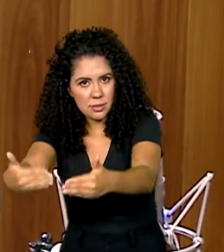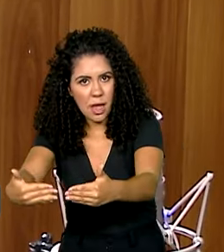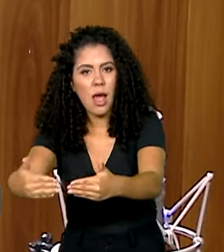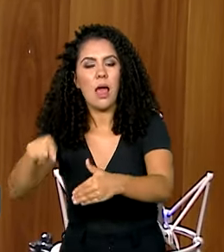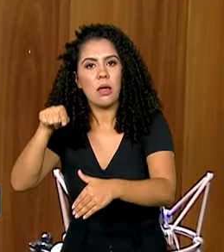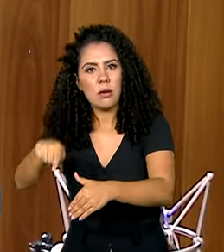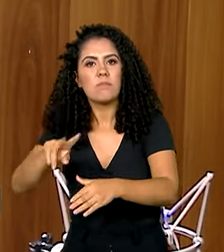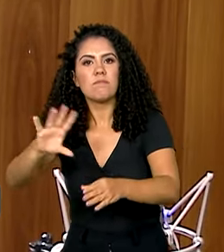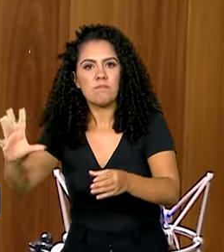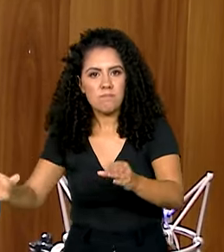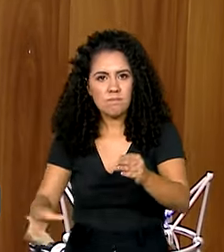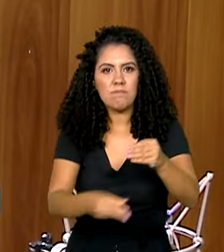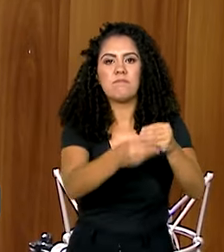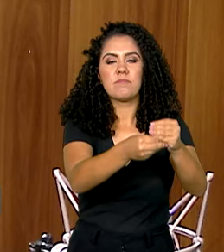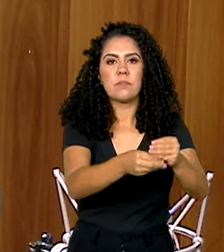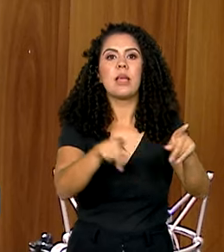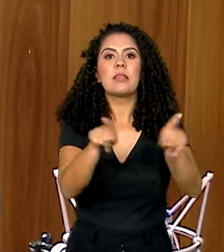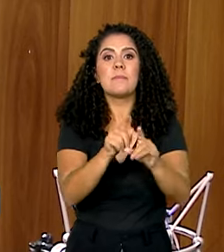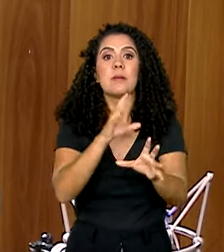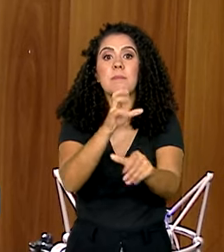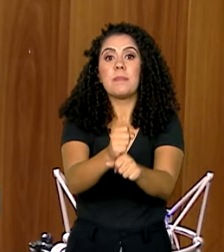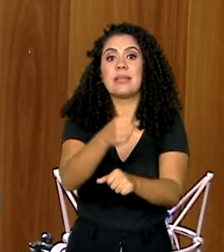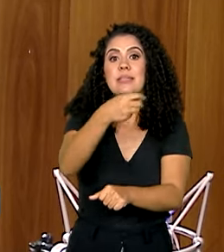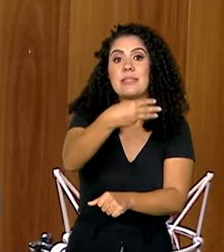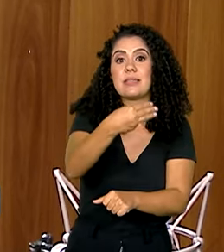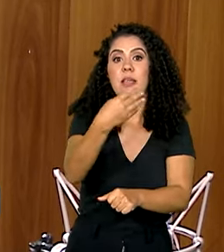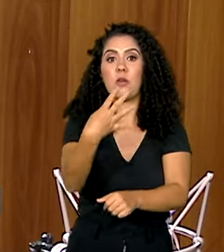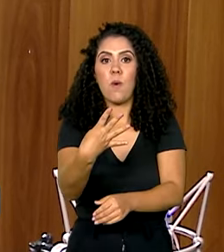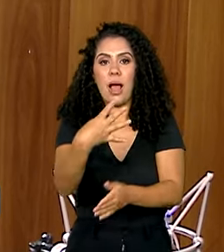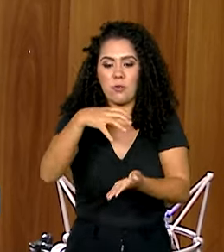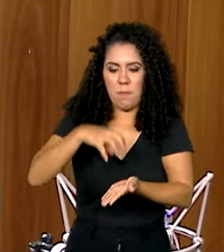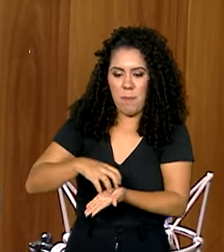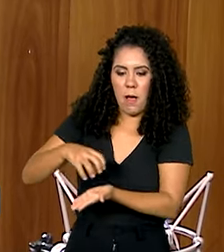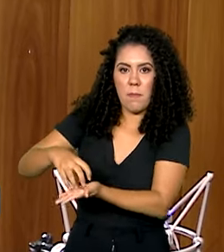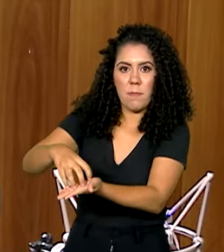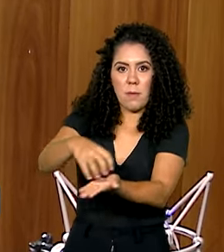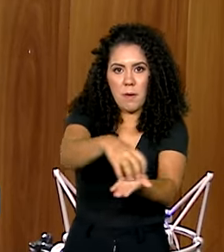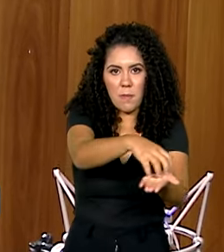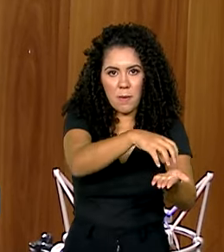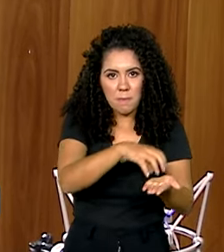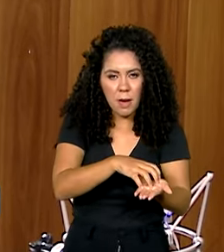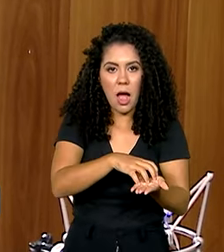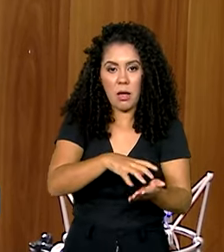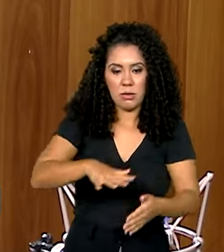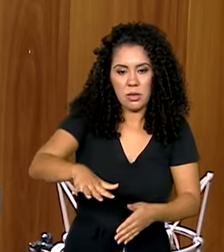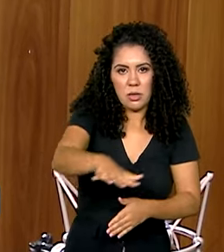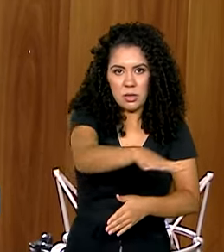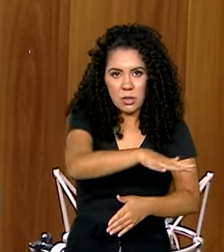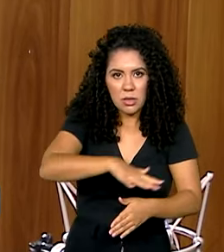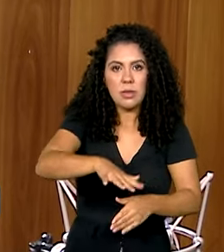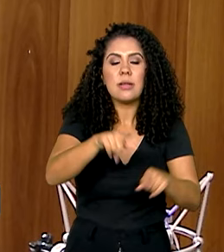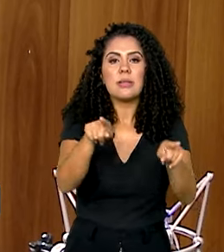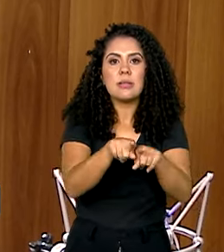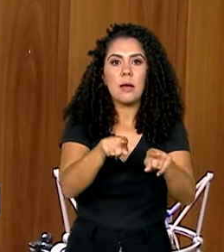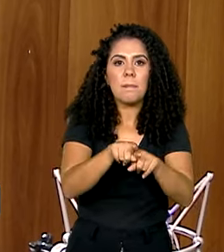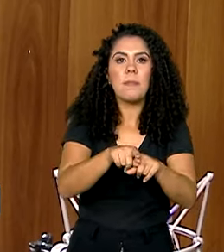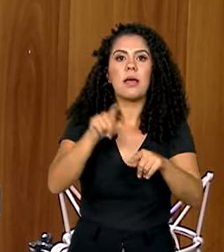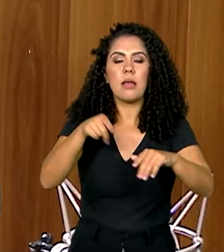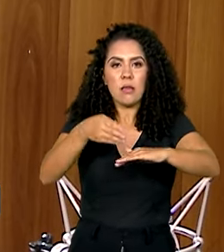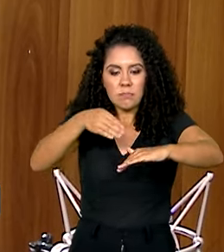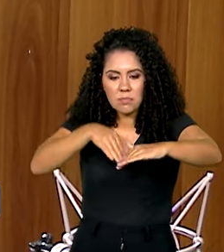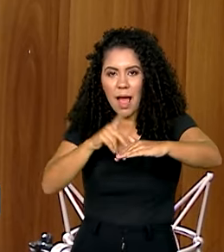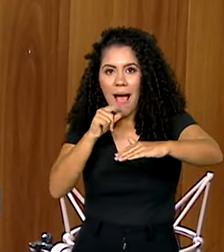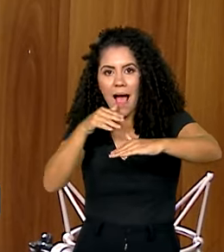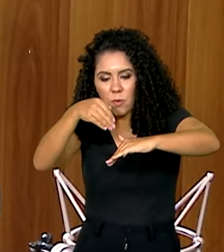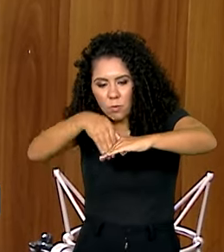34 novas bases de segurança na Amazônia, 28 bases terrestres, e 6 bases fluviais. Você sabe